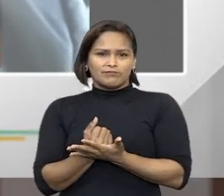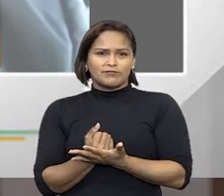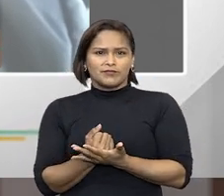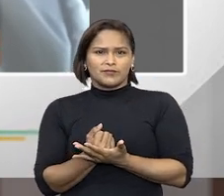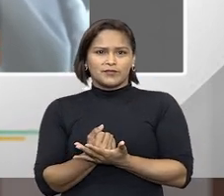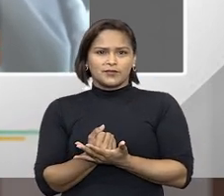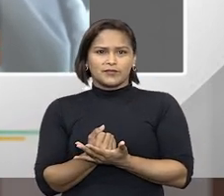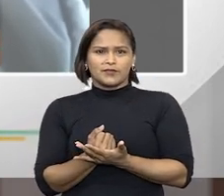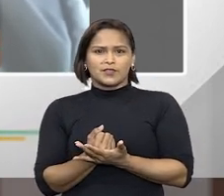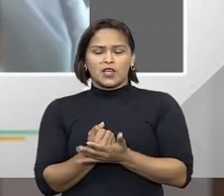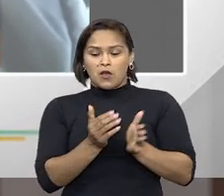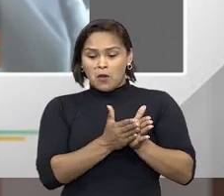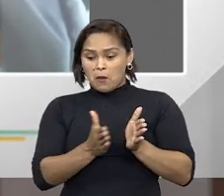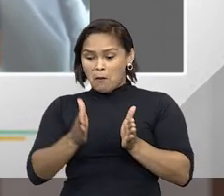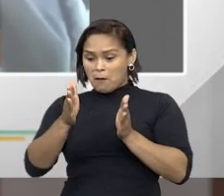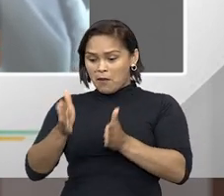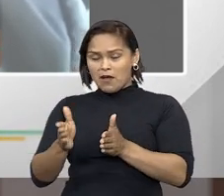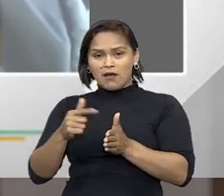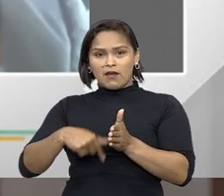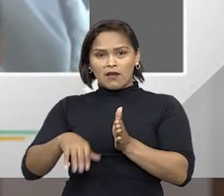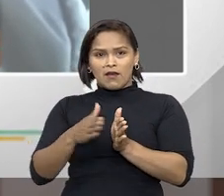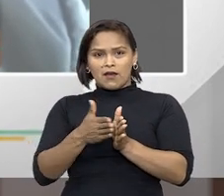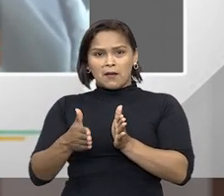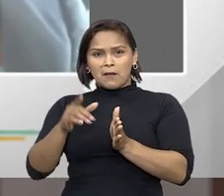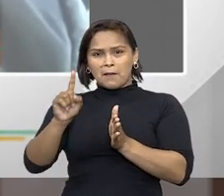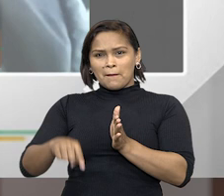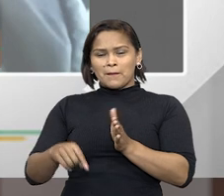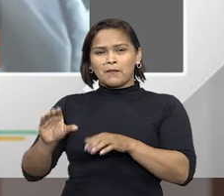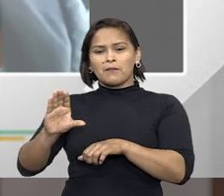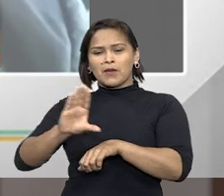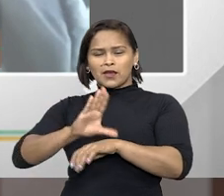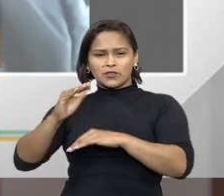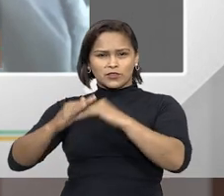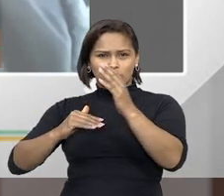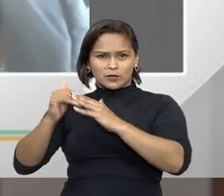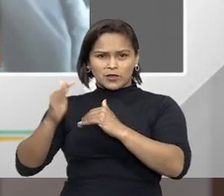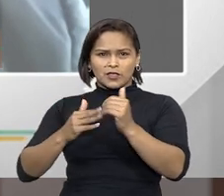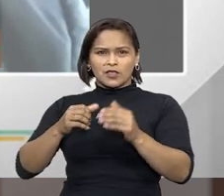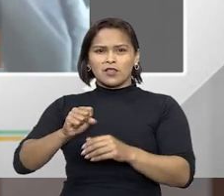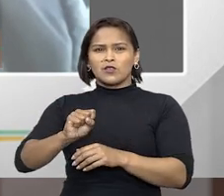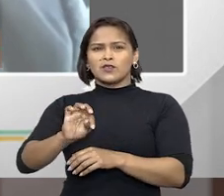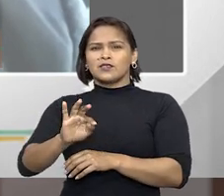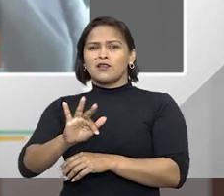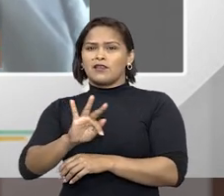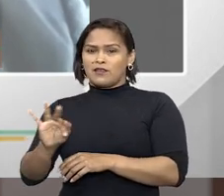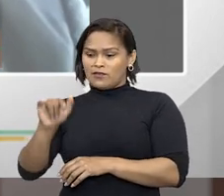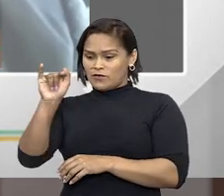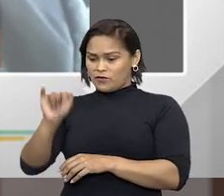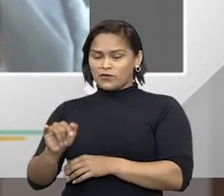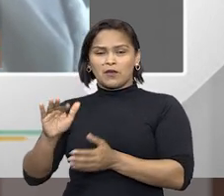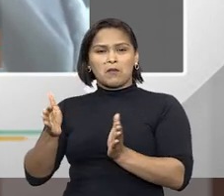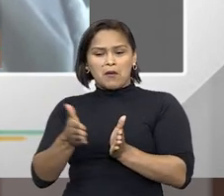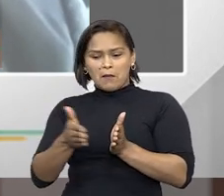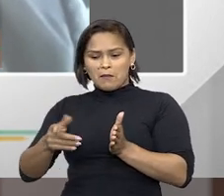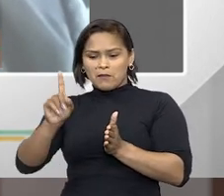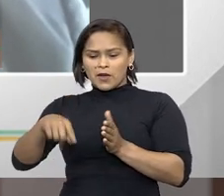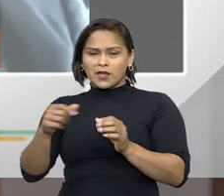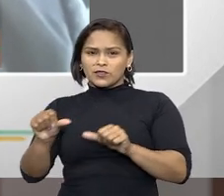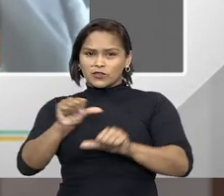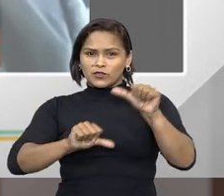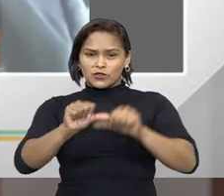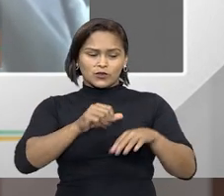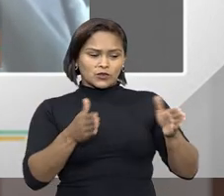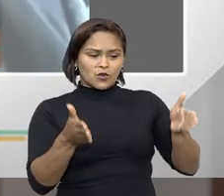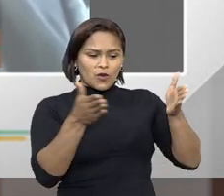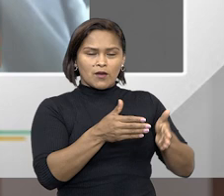parte da competência do Supremo Tribunal Federal. E mais de forma